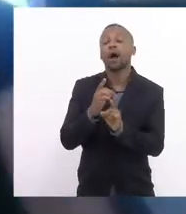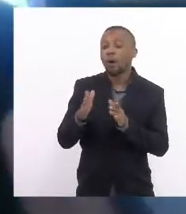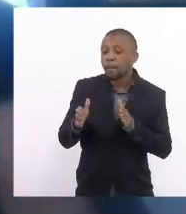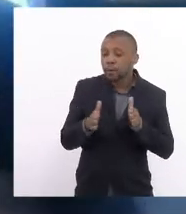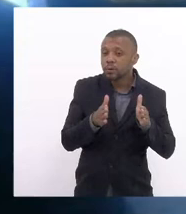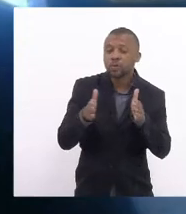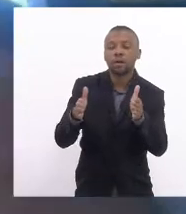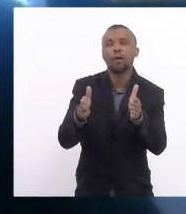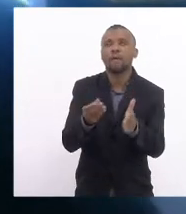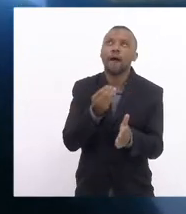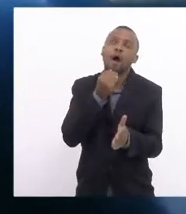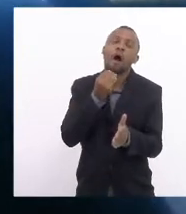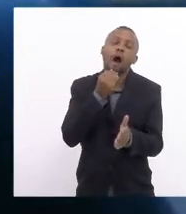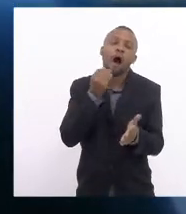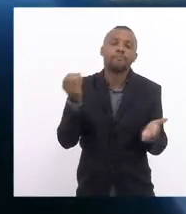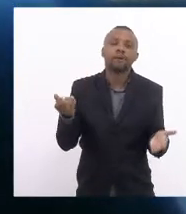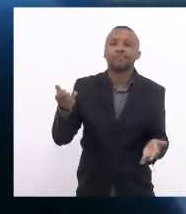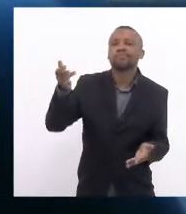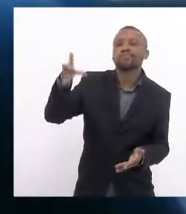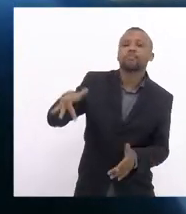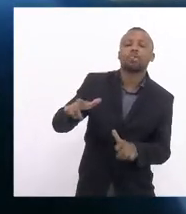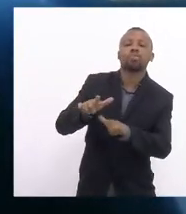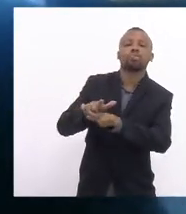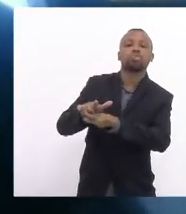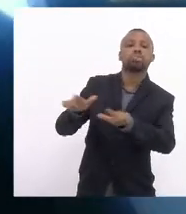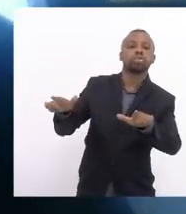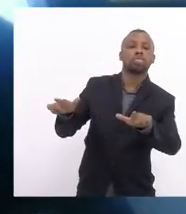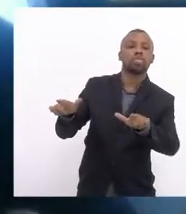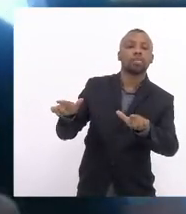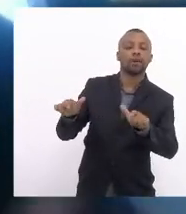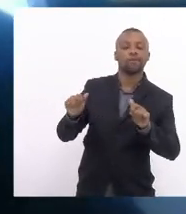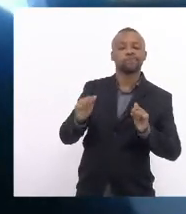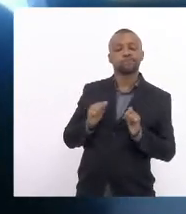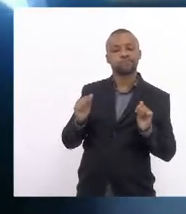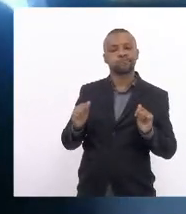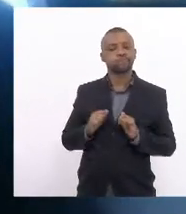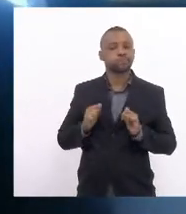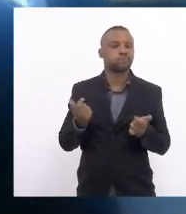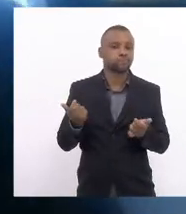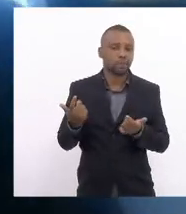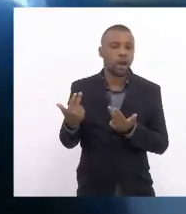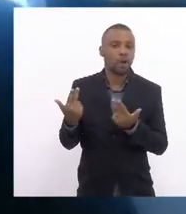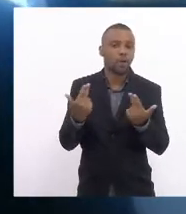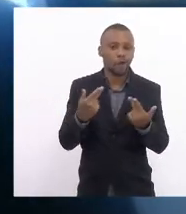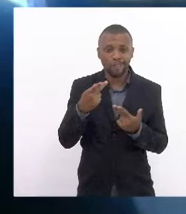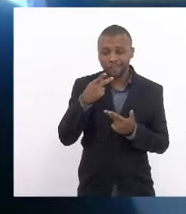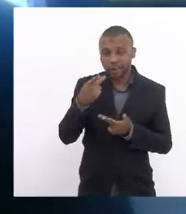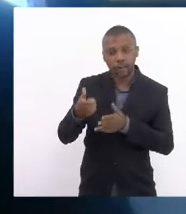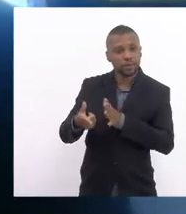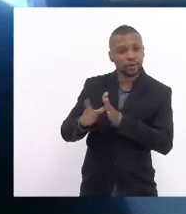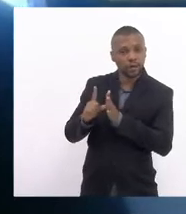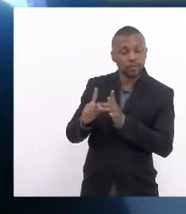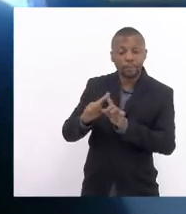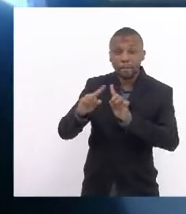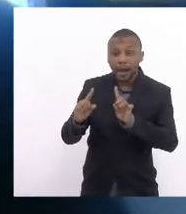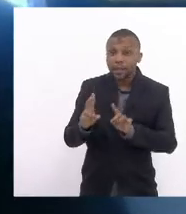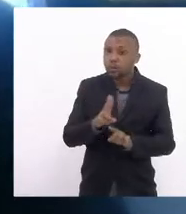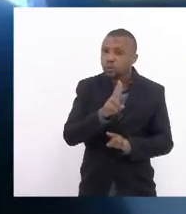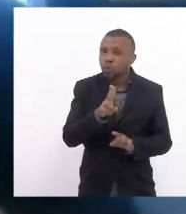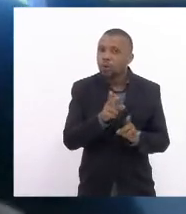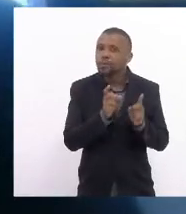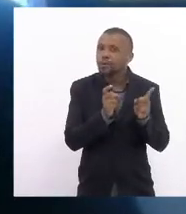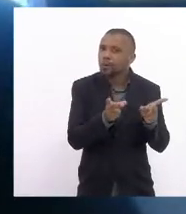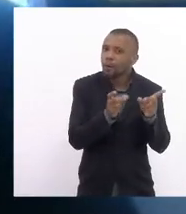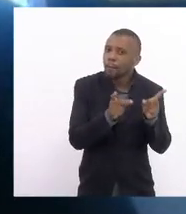que fique uma área completamente ociosa, abandonada, como foi dito aqui. Mas entre um uso puramente comercial ou